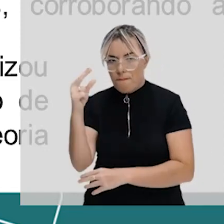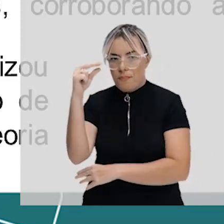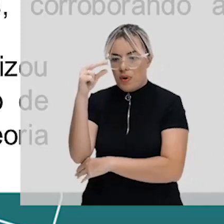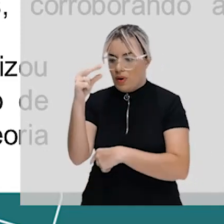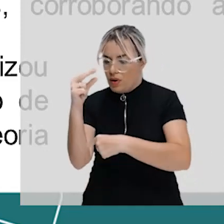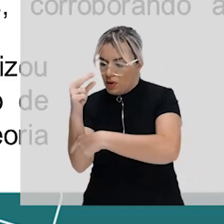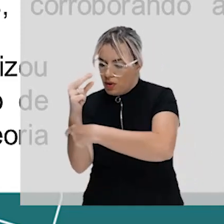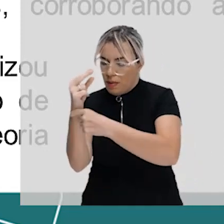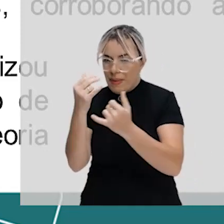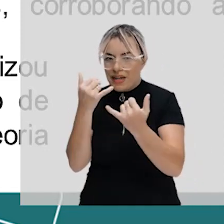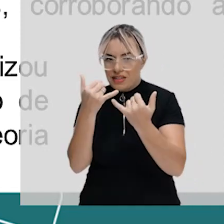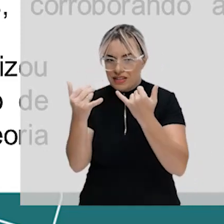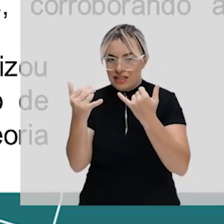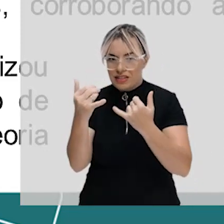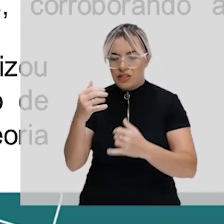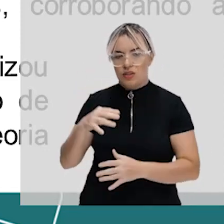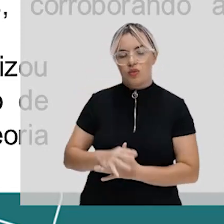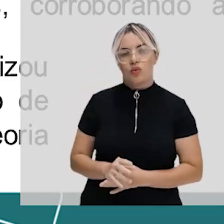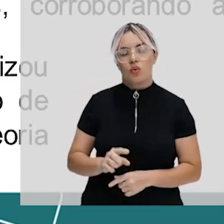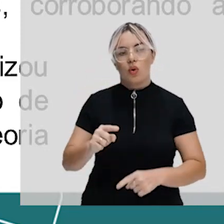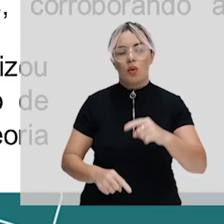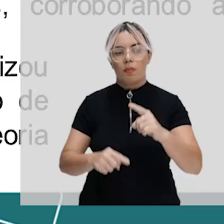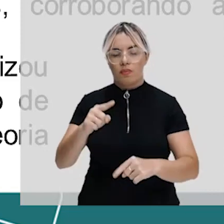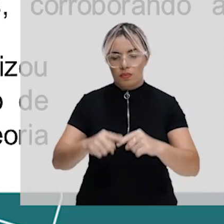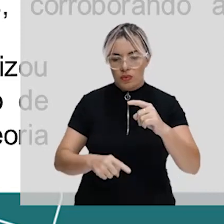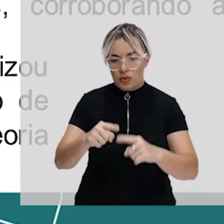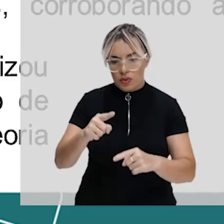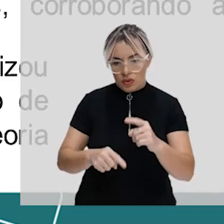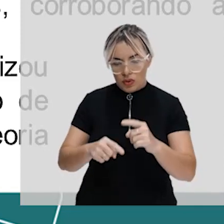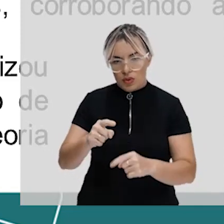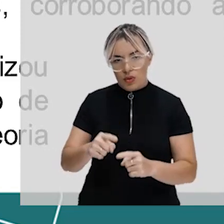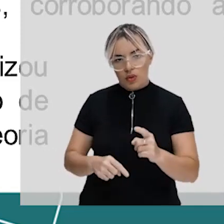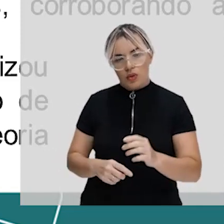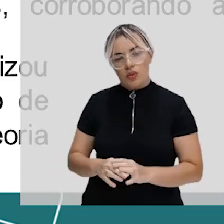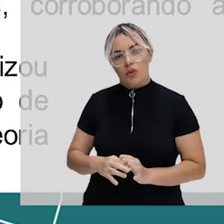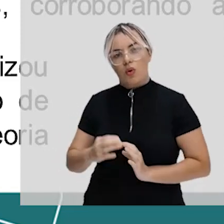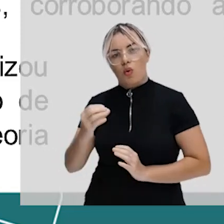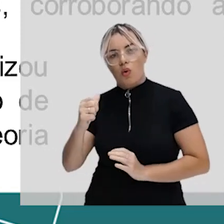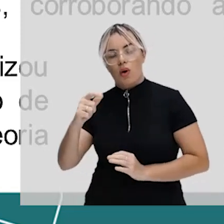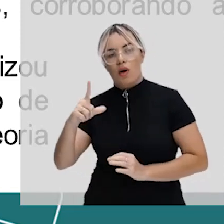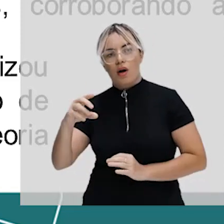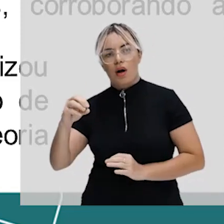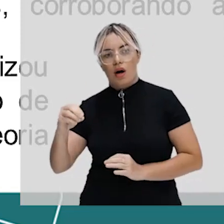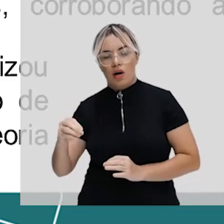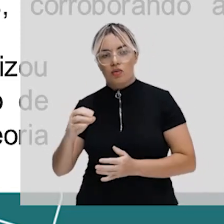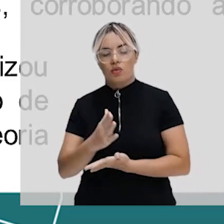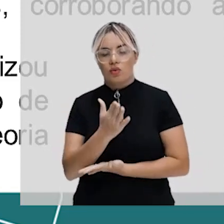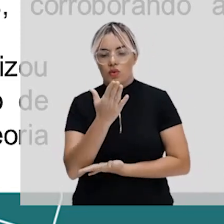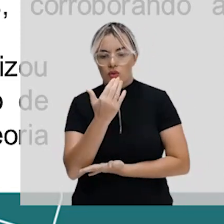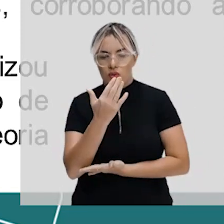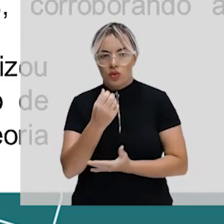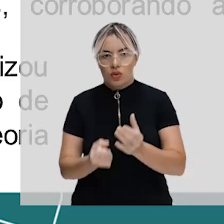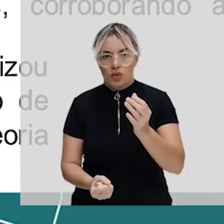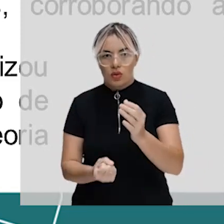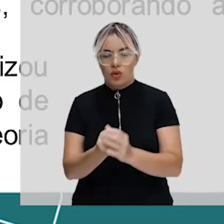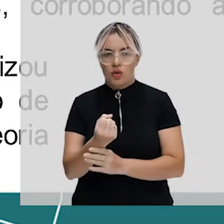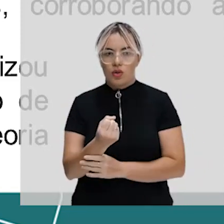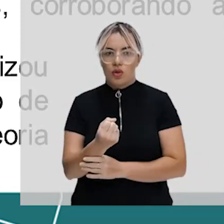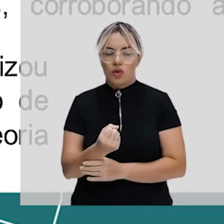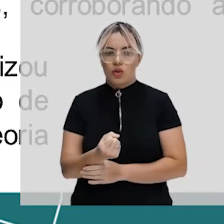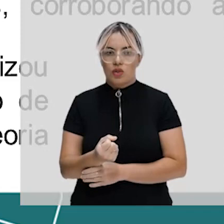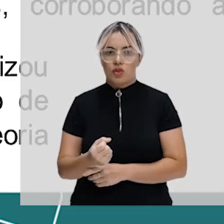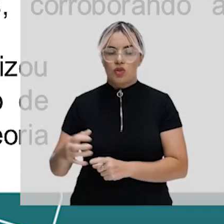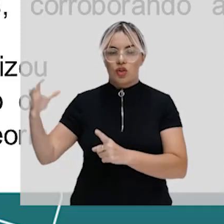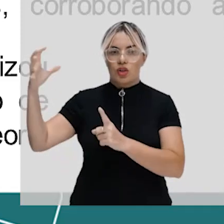nutritivo, eram micro-organismos originados de outros seres micro-organismos do ambiente externo,